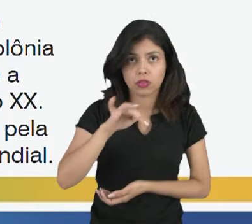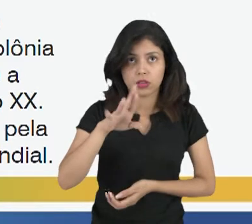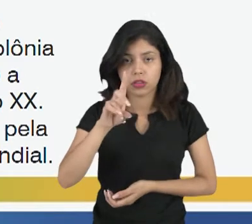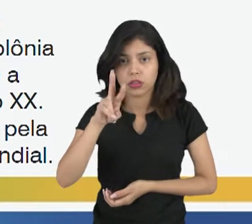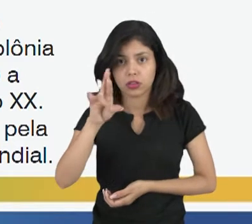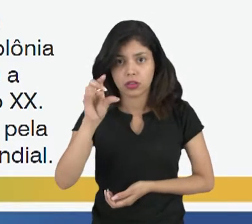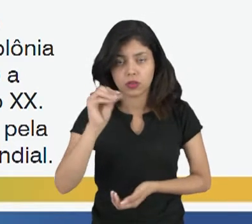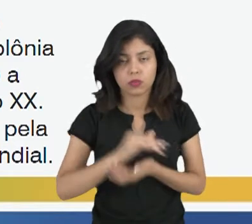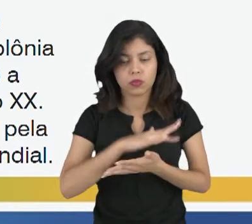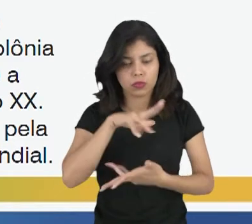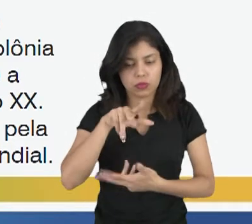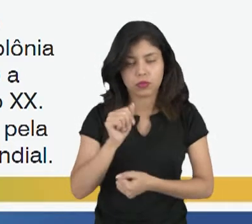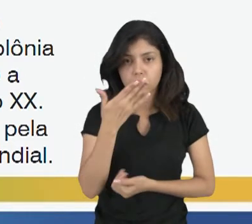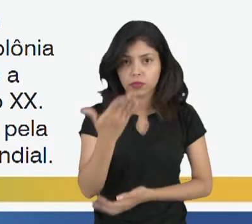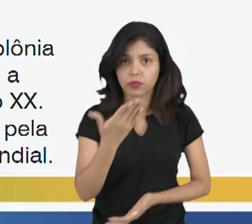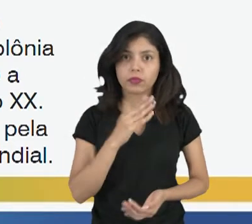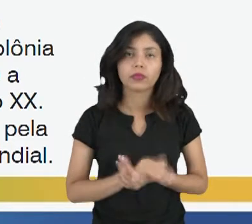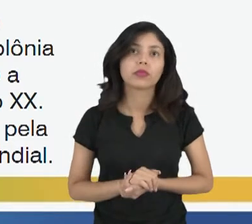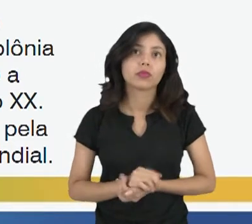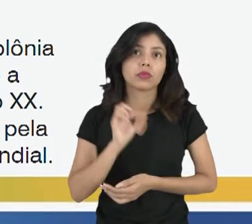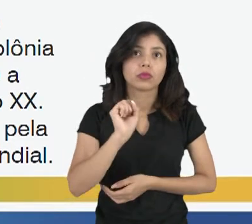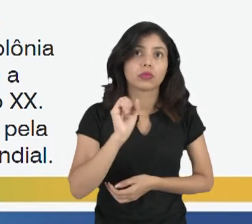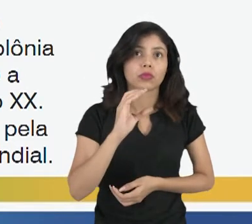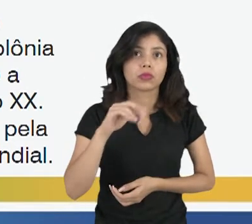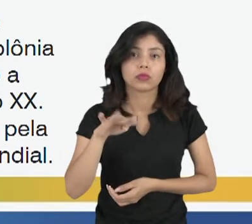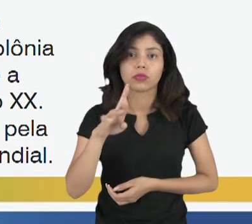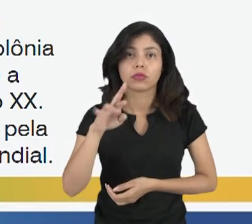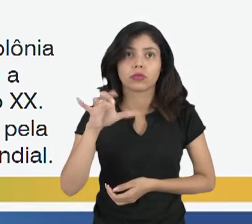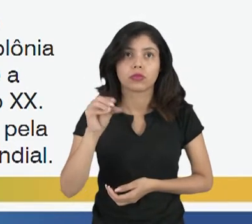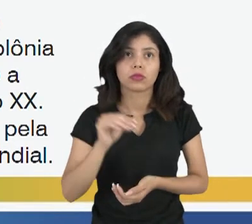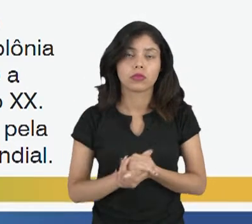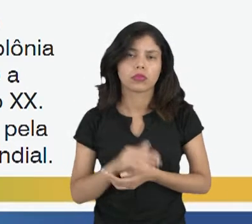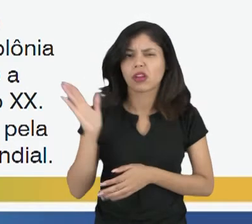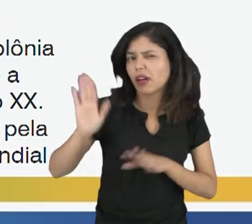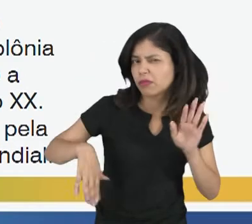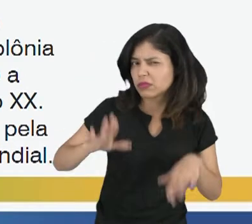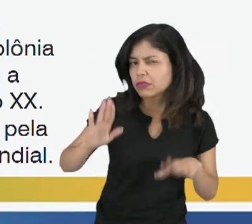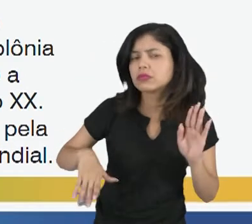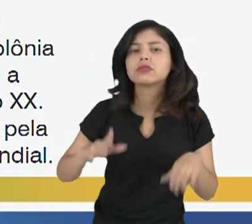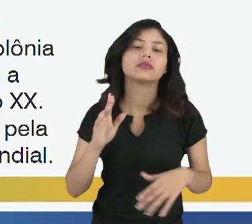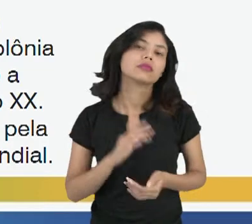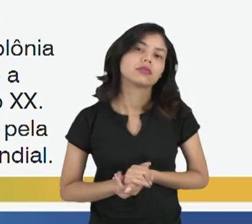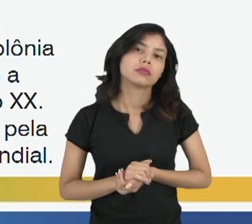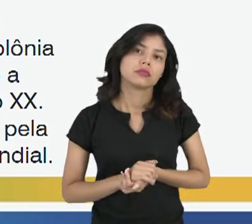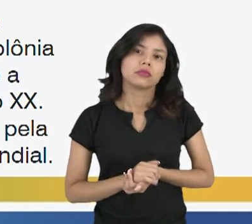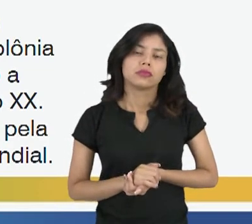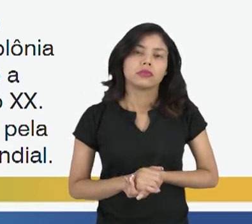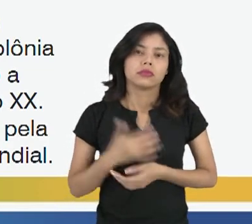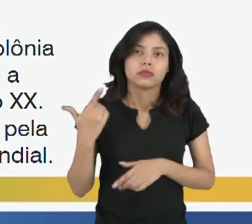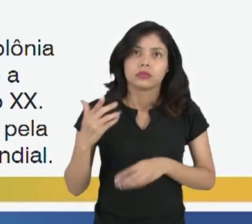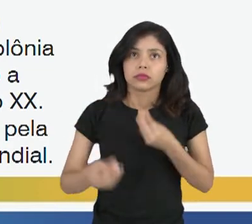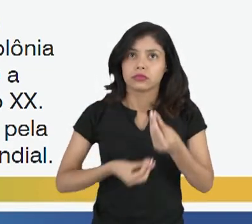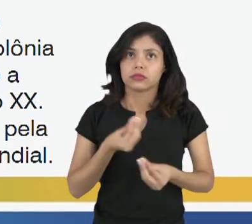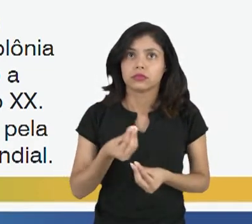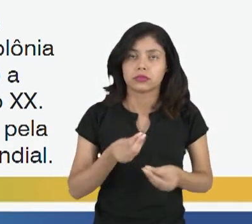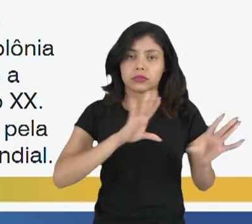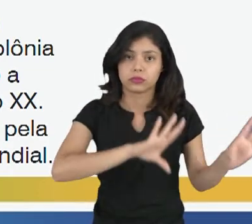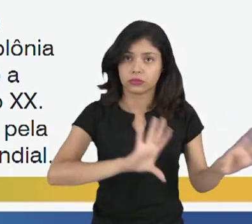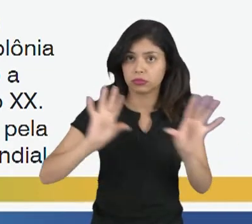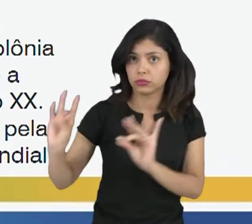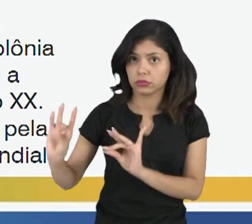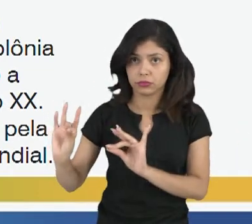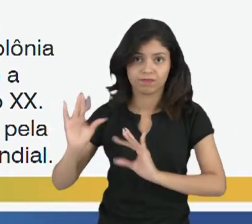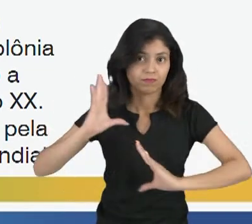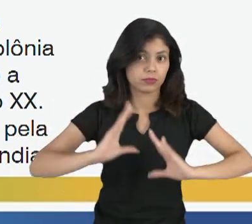cenário Mundial essa atuação no cenário Mundial que geralmente inevitavelmente fim da